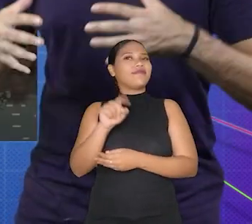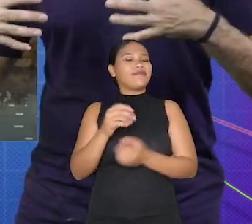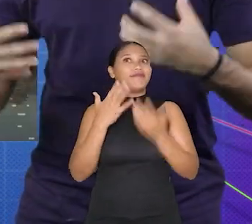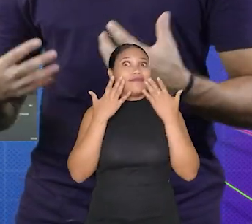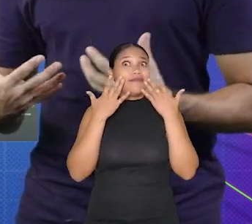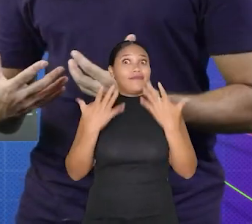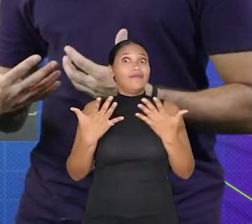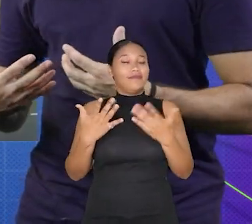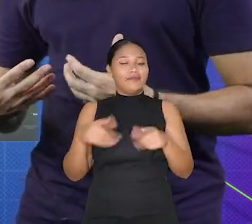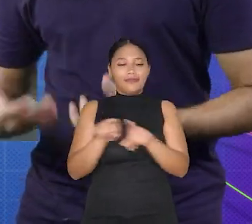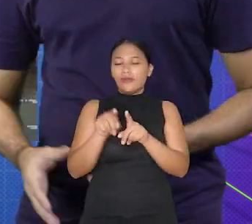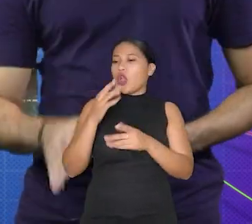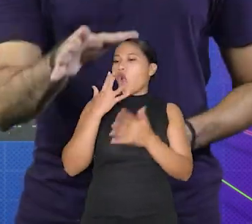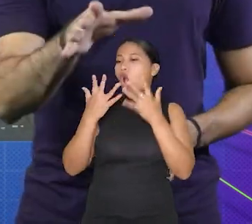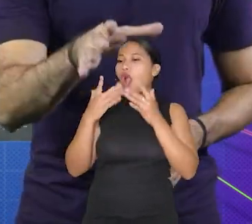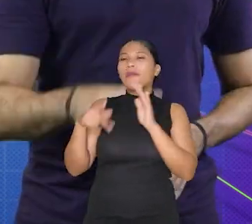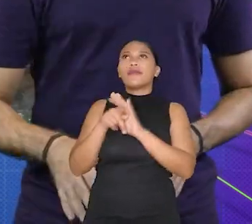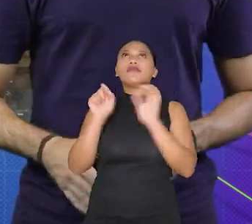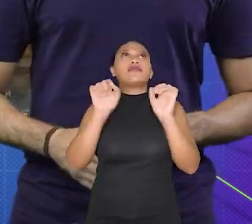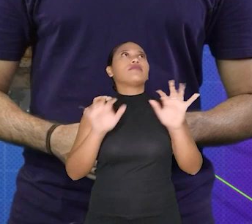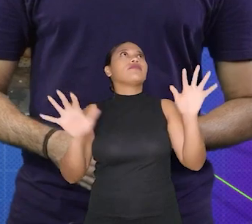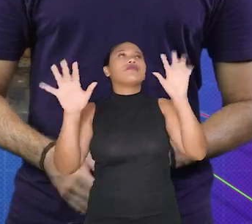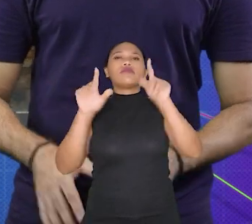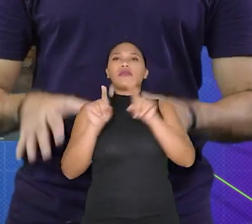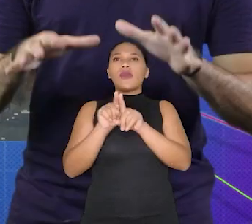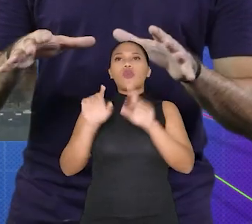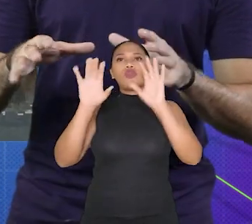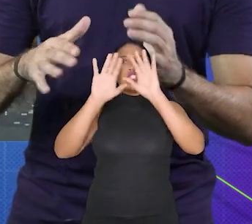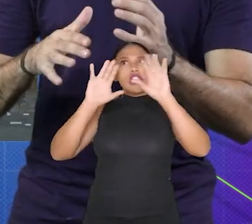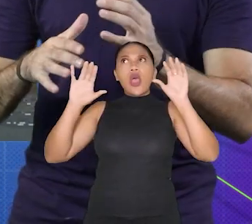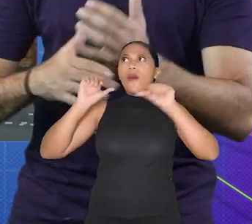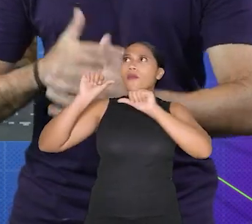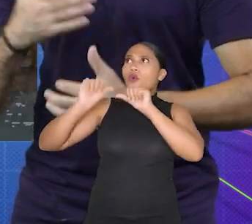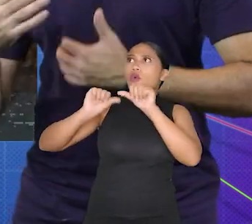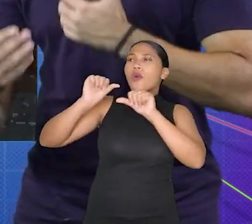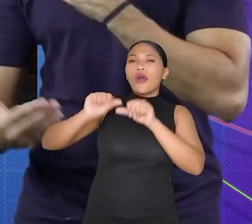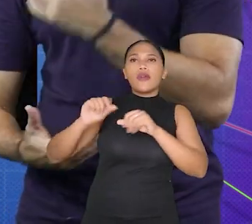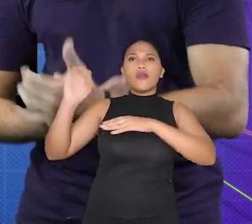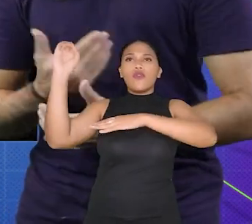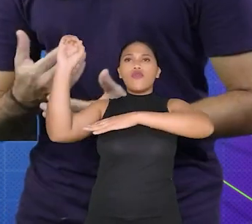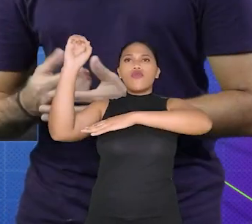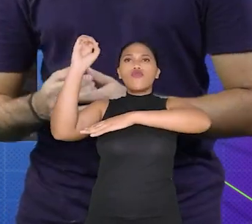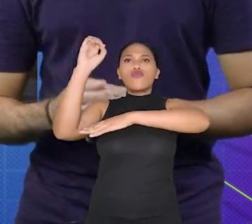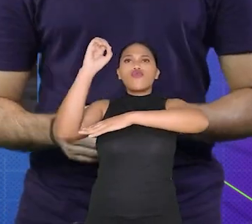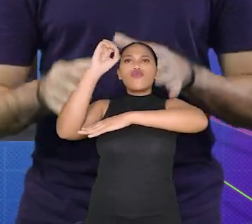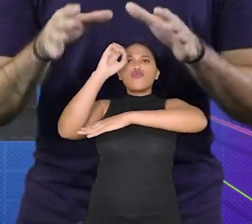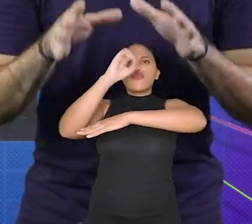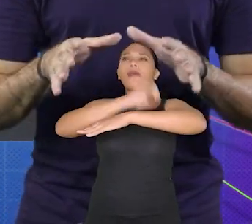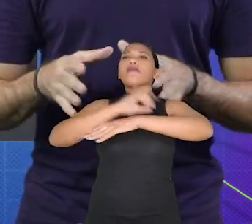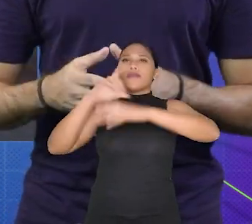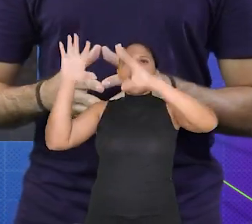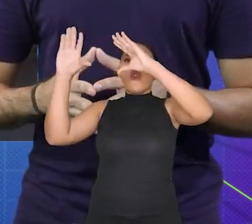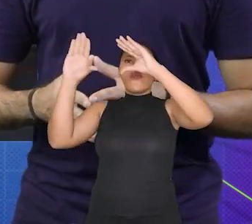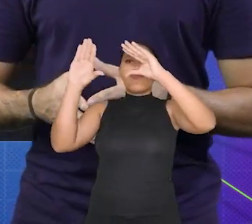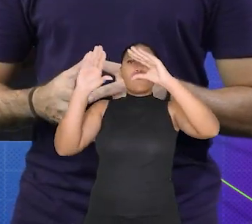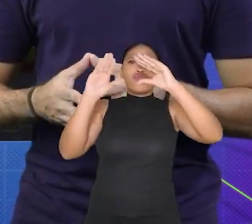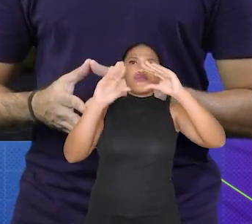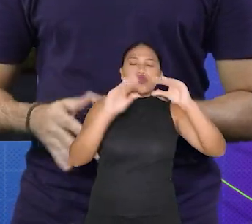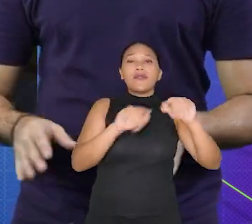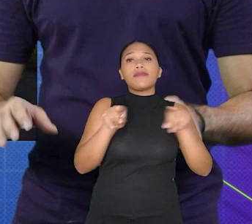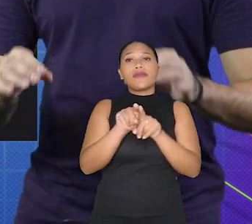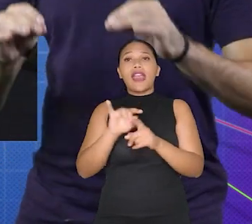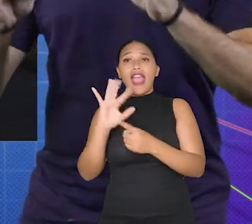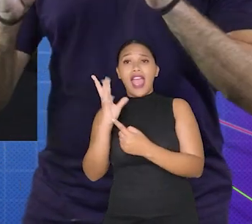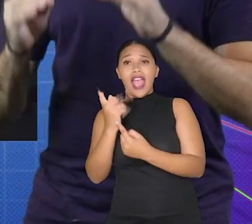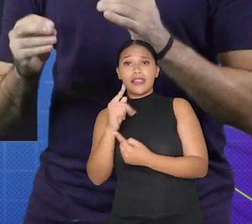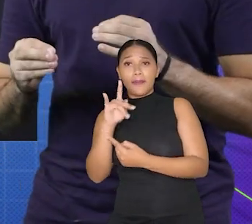forma bastante expressiva, com as cores das paisagens e do céu mudando conforme as horas do dia. O estilo de arte em pixel